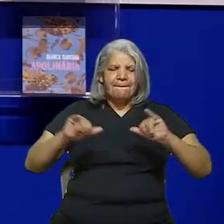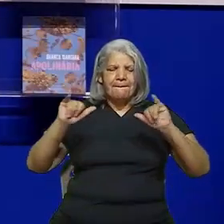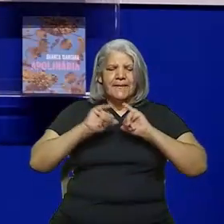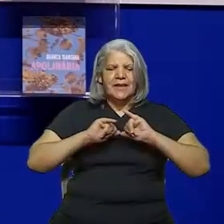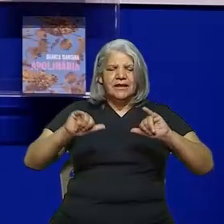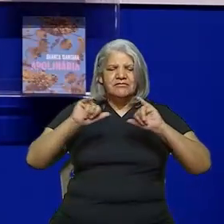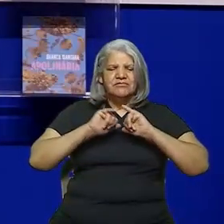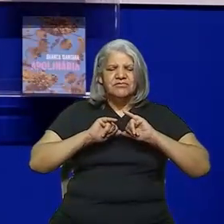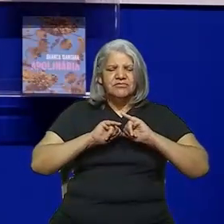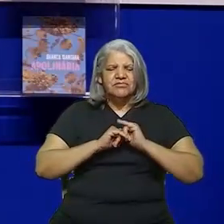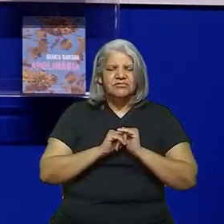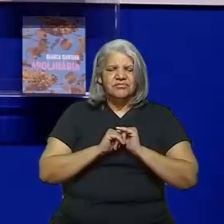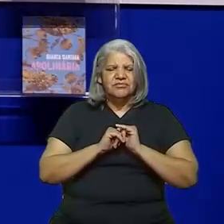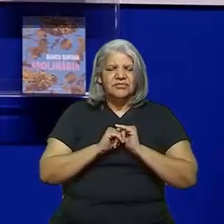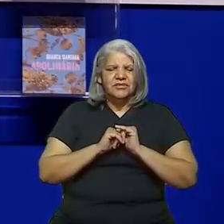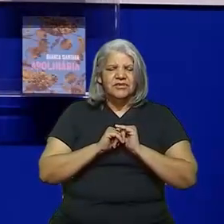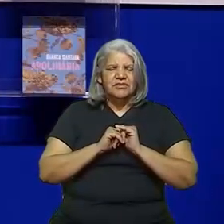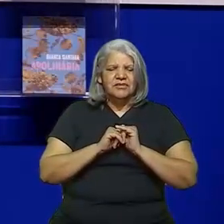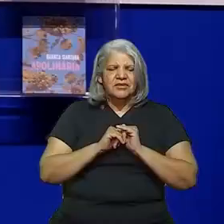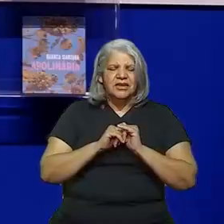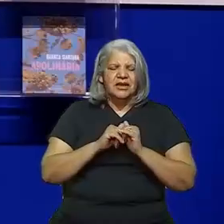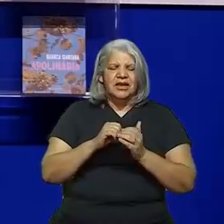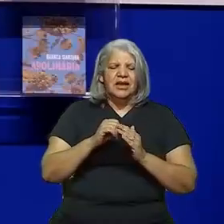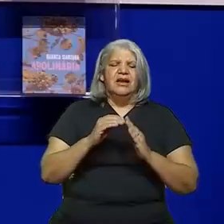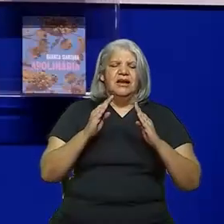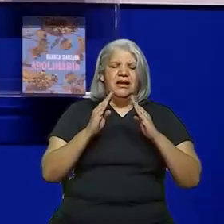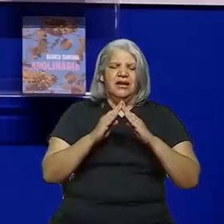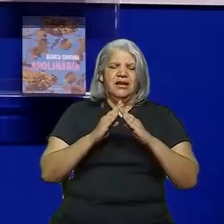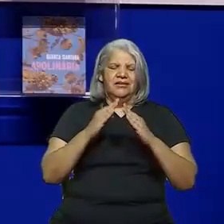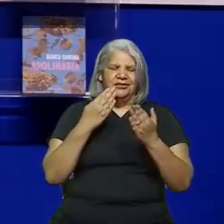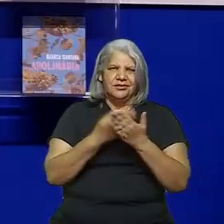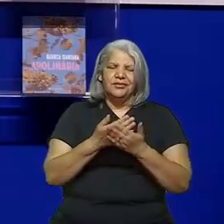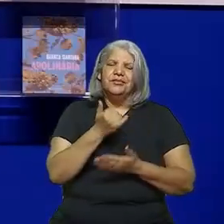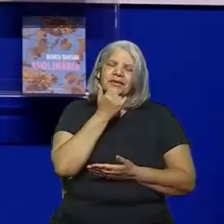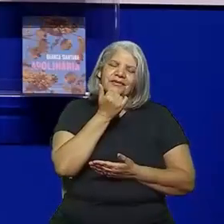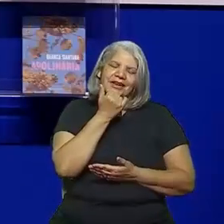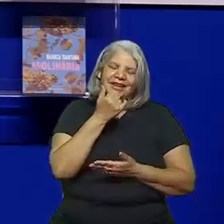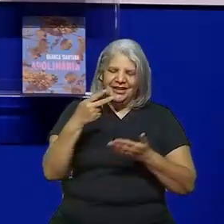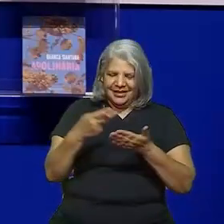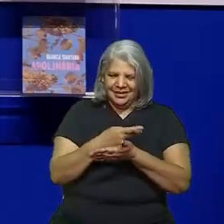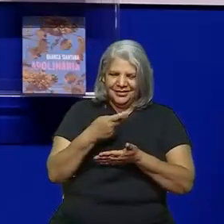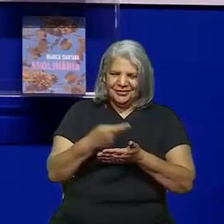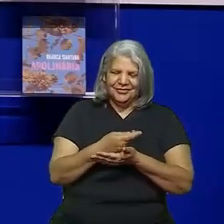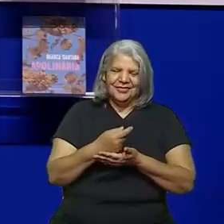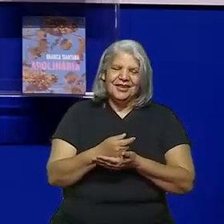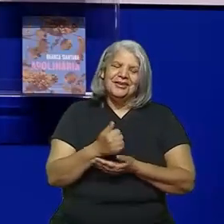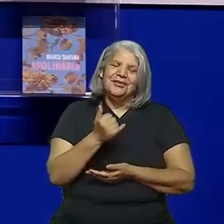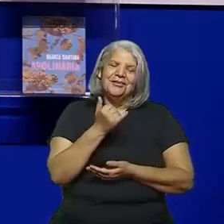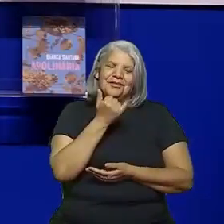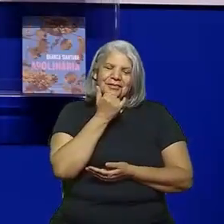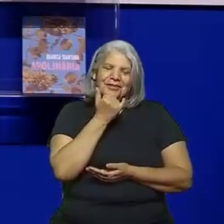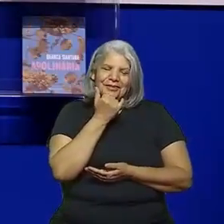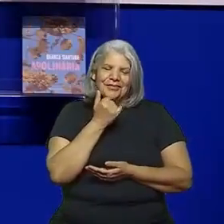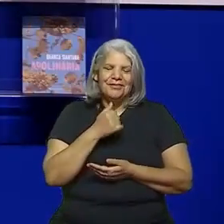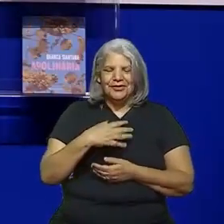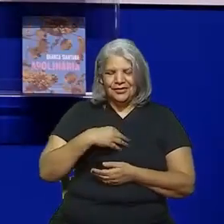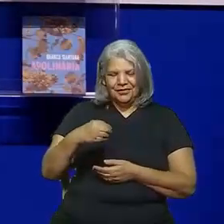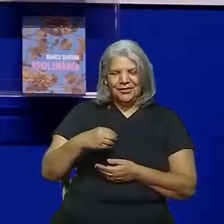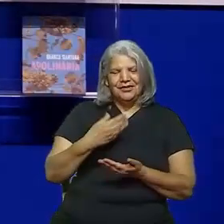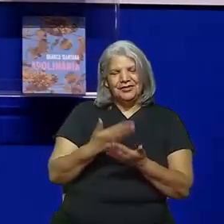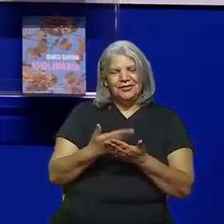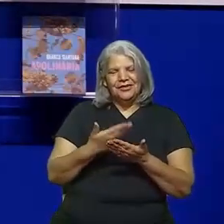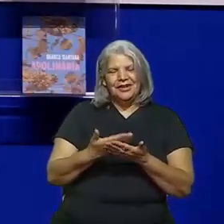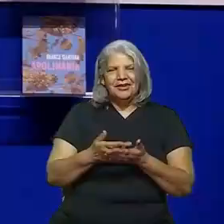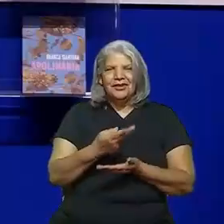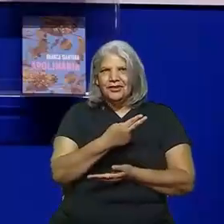Escola Base. Quê? A Escola Base. Escola Base. Eu falei Escola Parque, desculpa. É porque meus filhos estudaram na Escola Parque e o nome